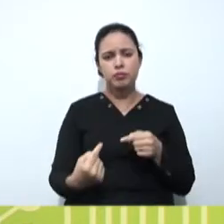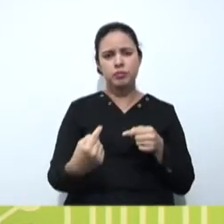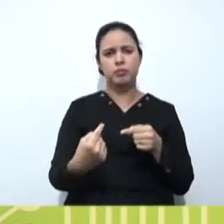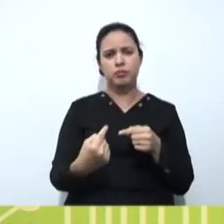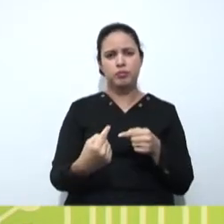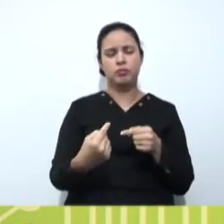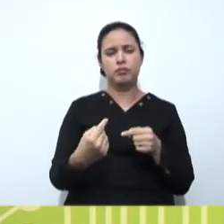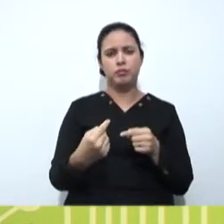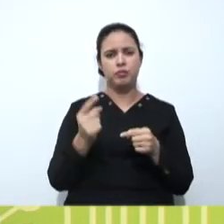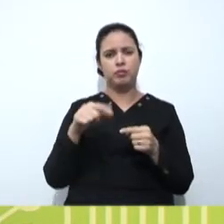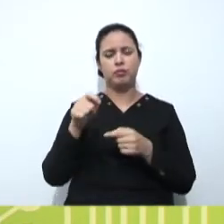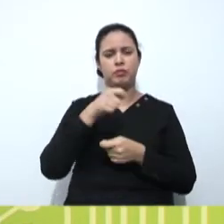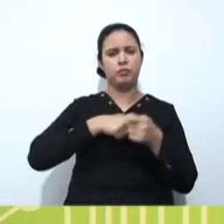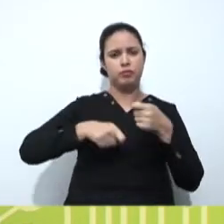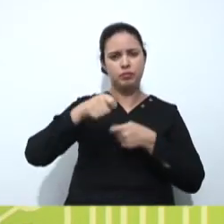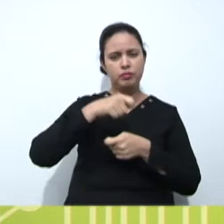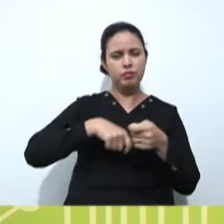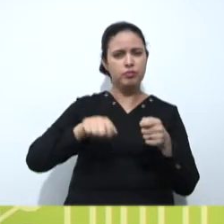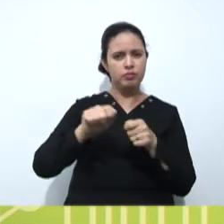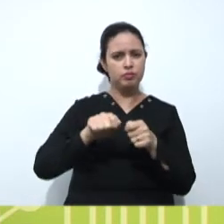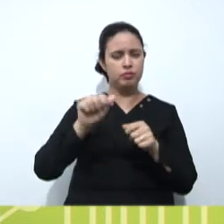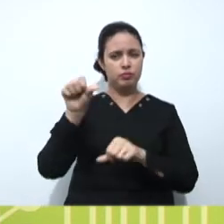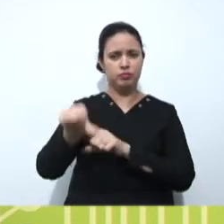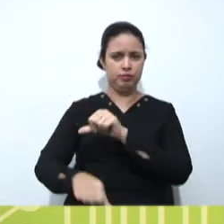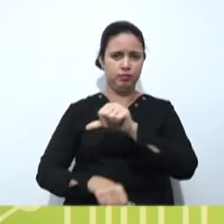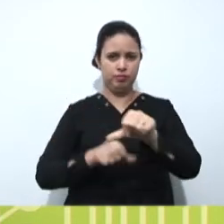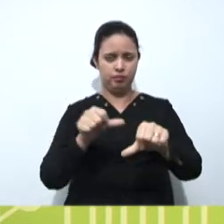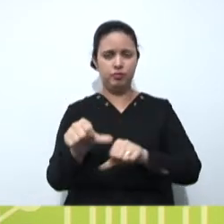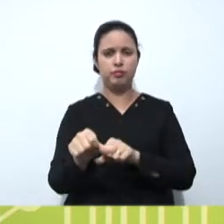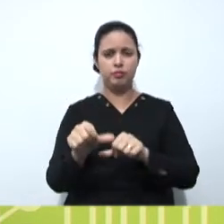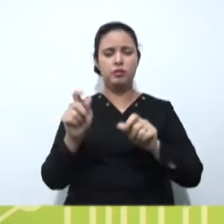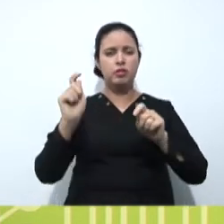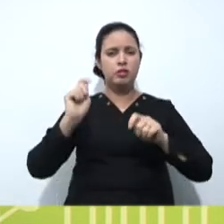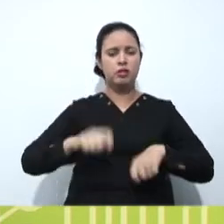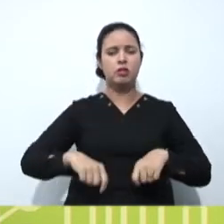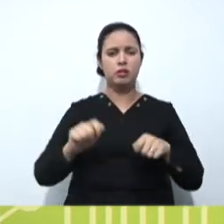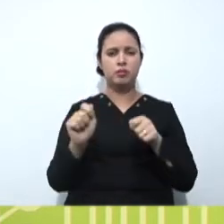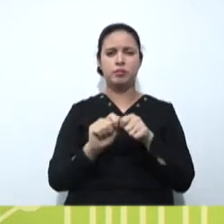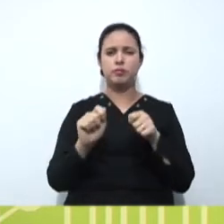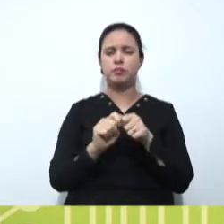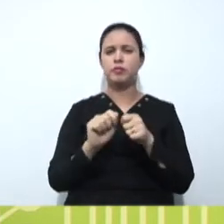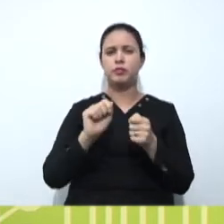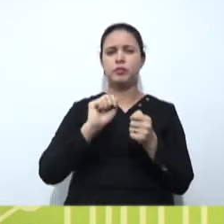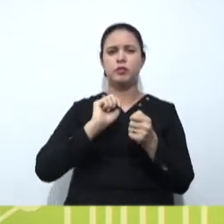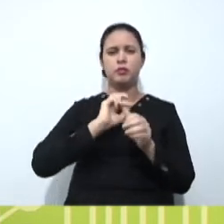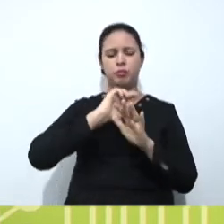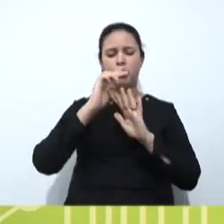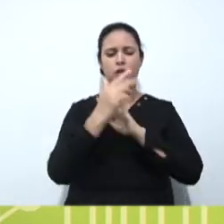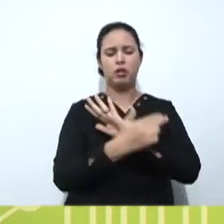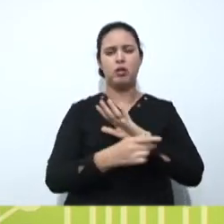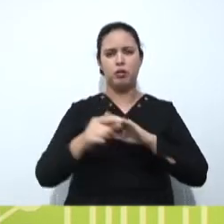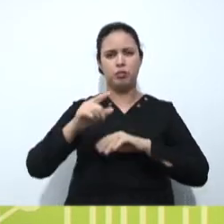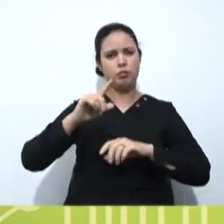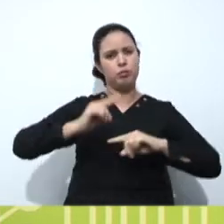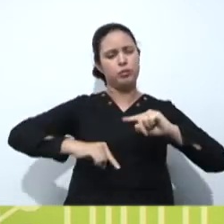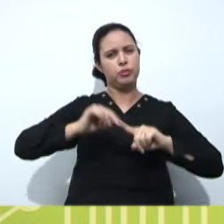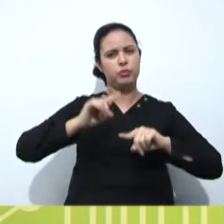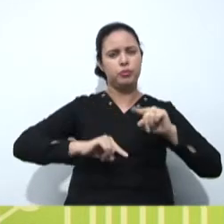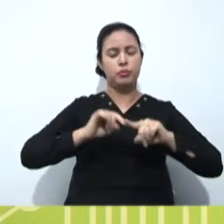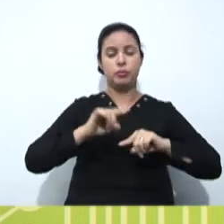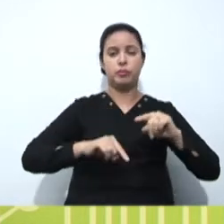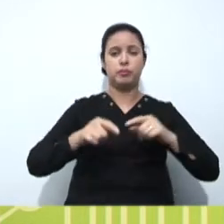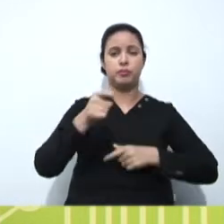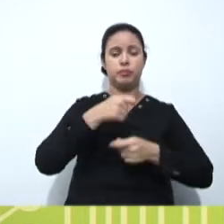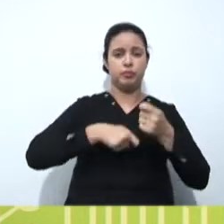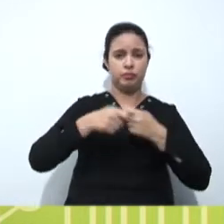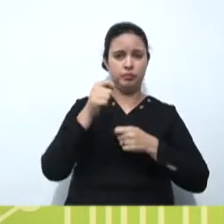esses negócios que fazem essa transformação. E isso dá para fazer com vários outros tipos de produtos ou atuações